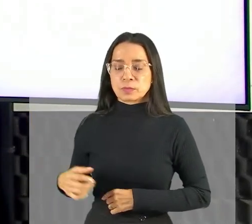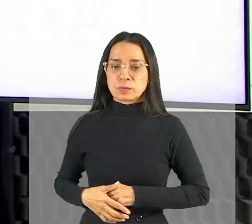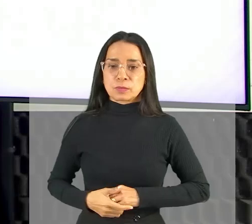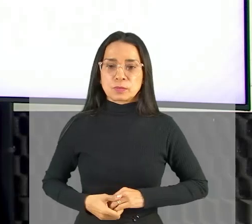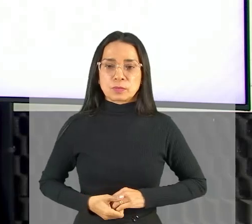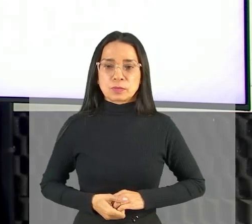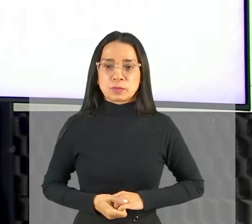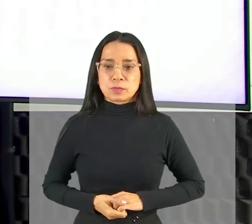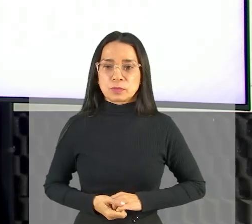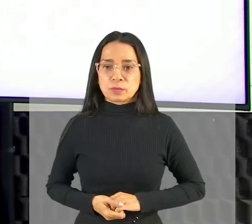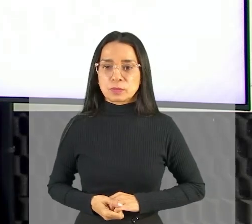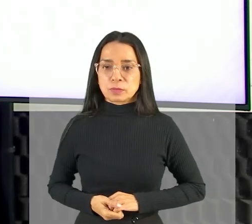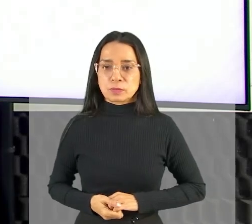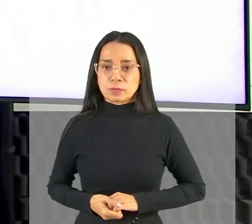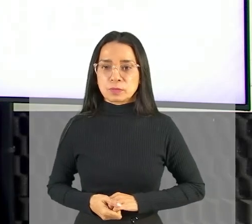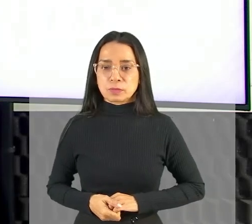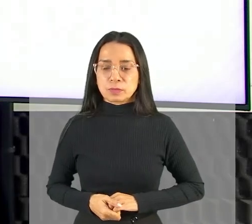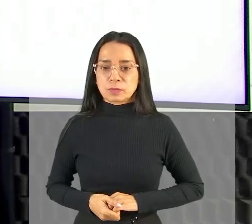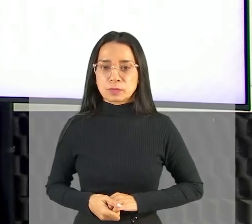ó